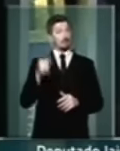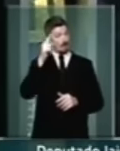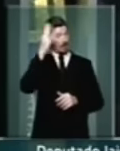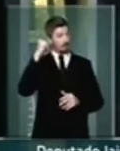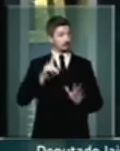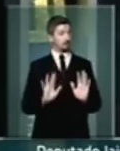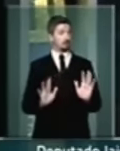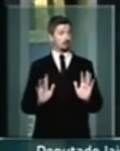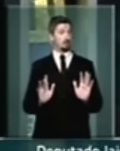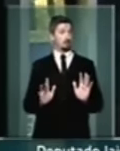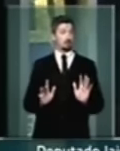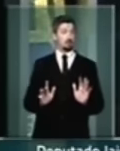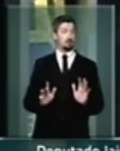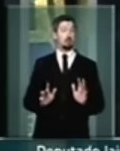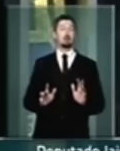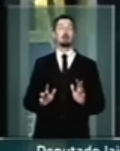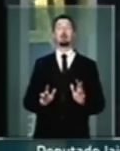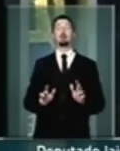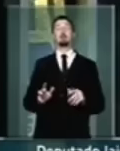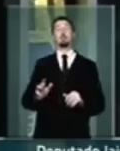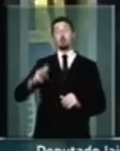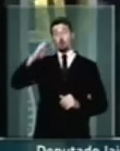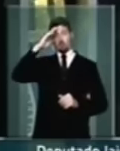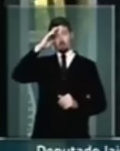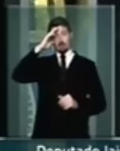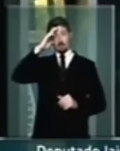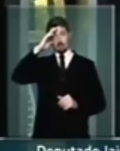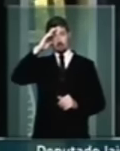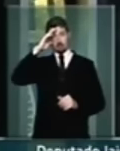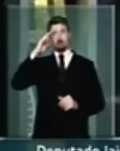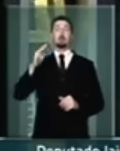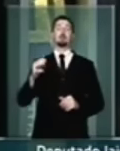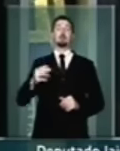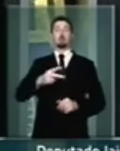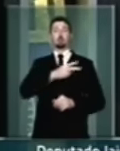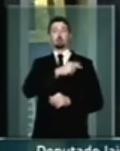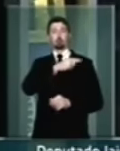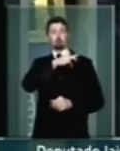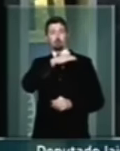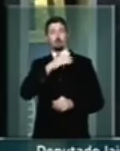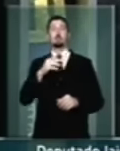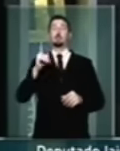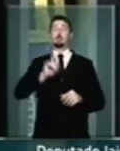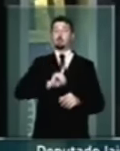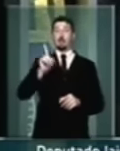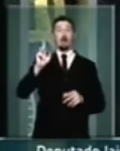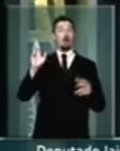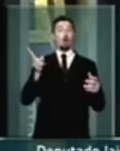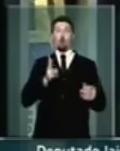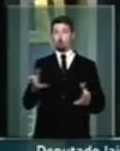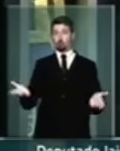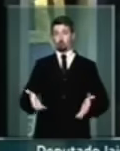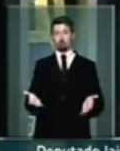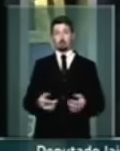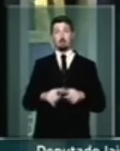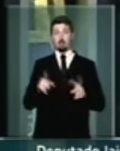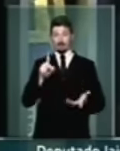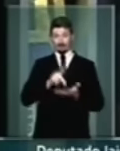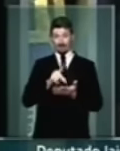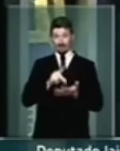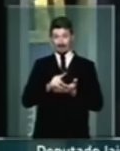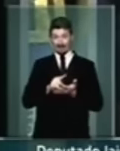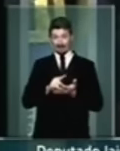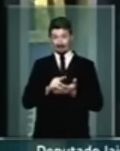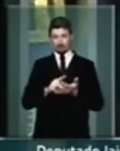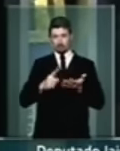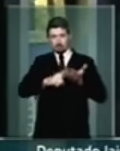disso, que os comandantes militares do ano passado são os mesmos de hoje. E a verdade é uma coisa que não é negociado no